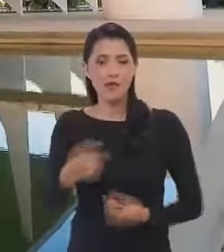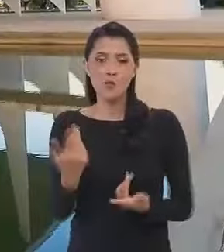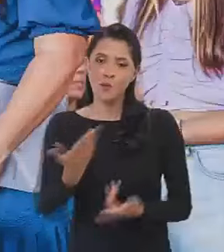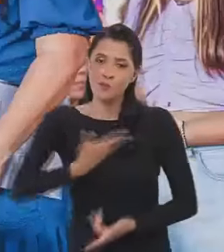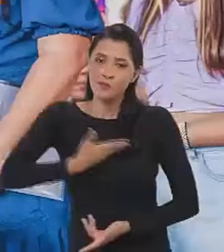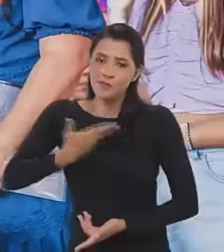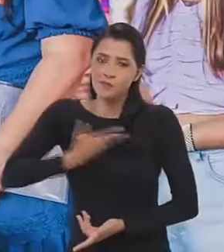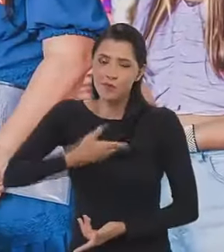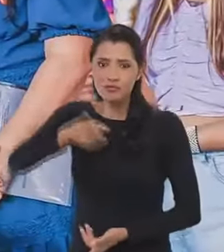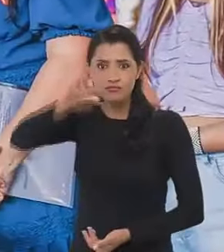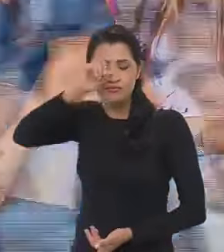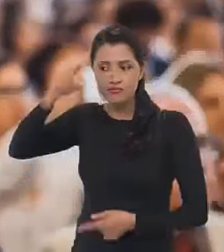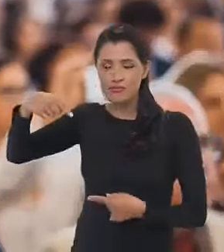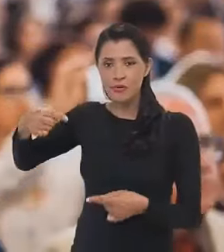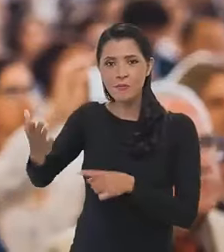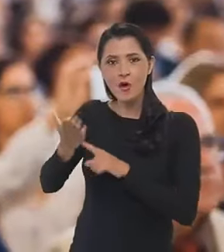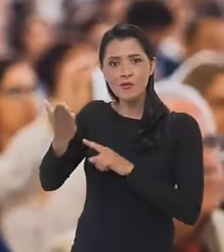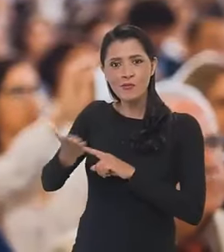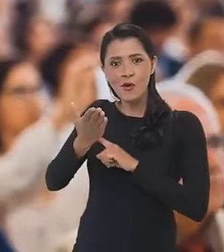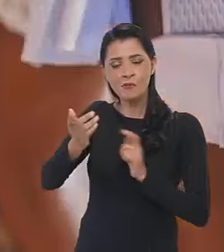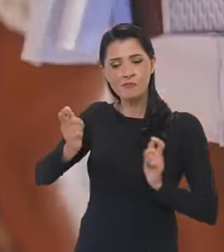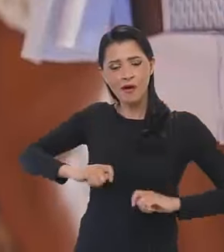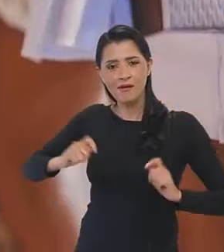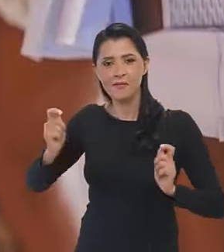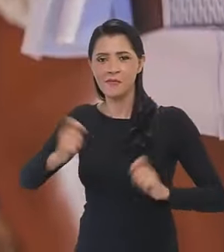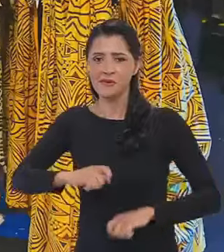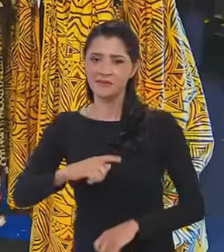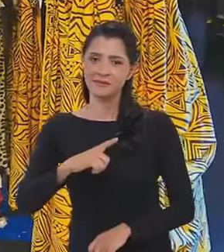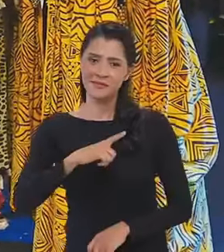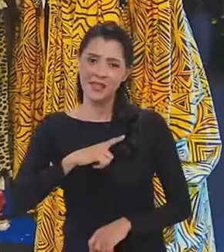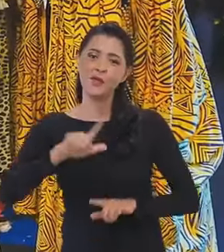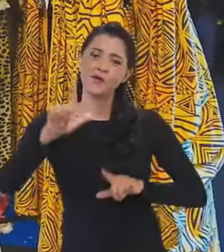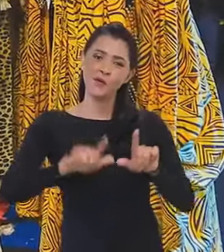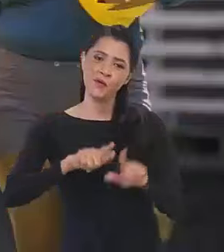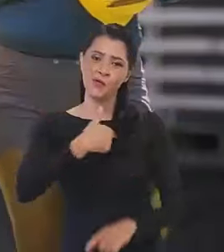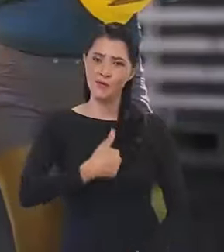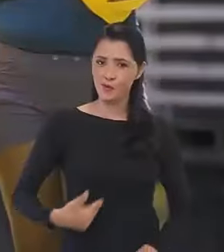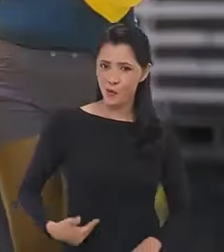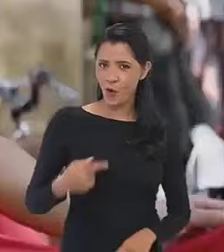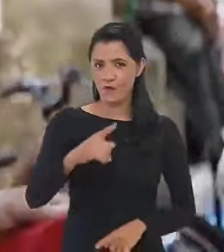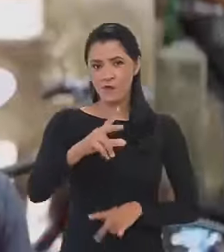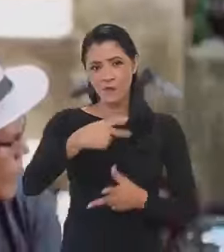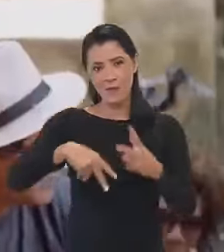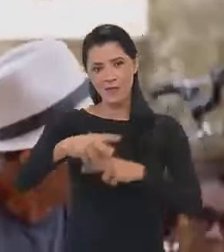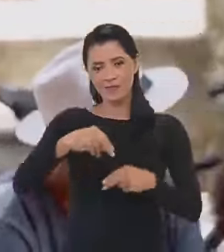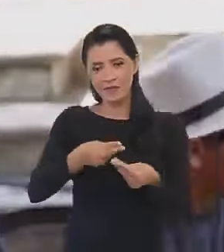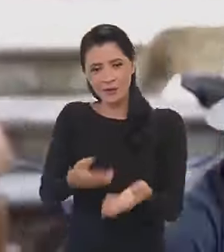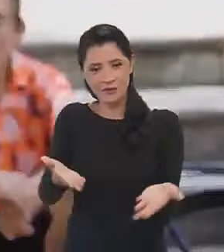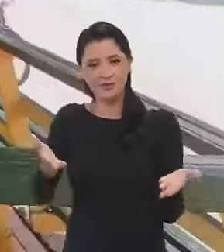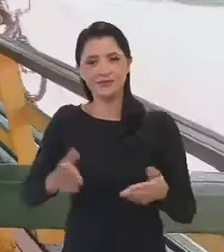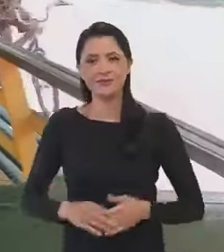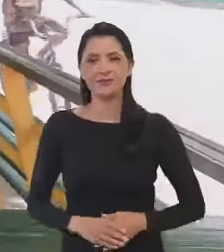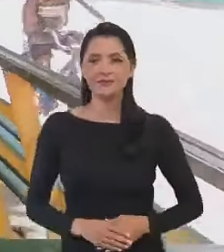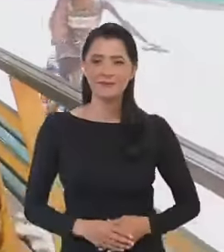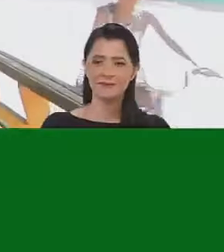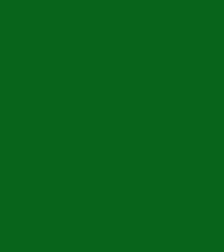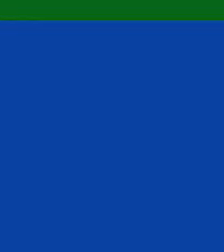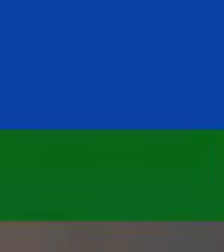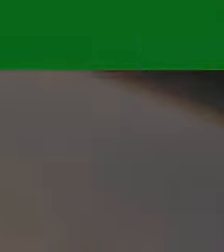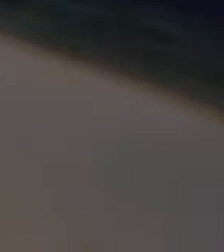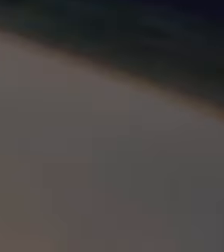como um amigo que todo dia me apresenta novas possibilidades é o canal um presente para o